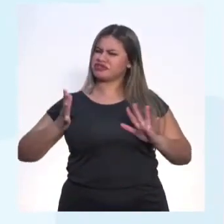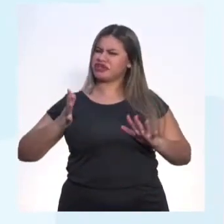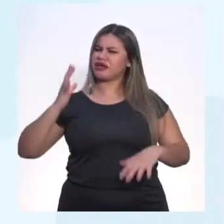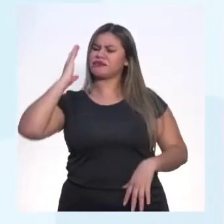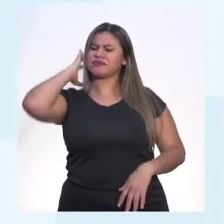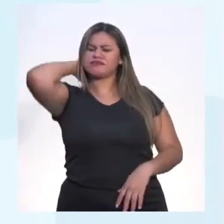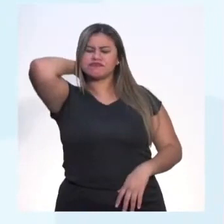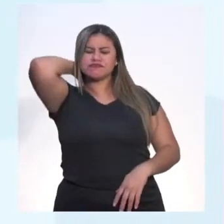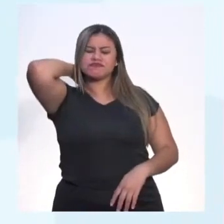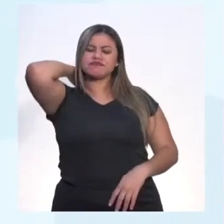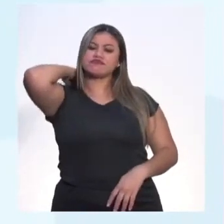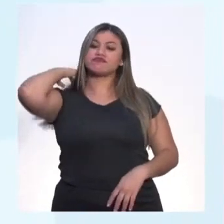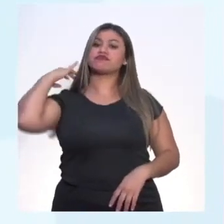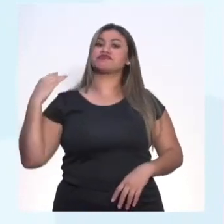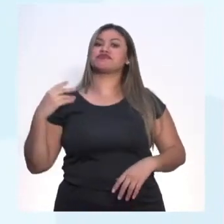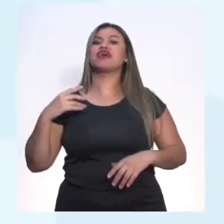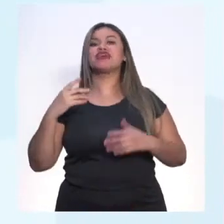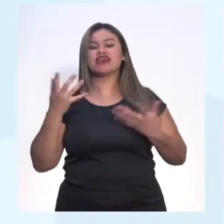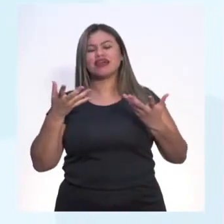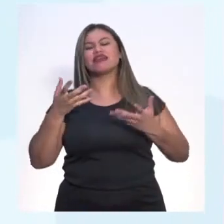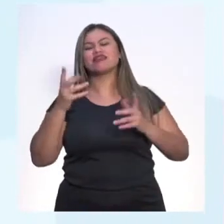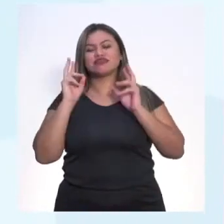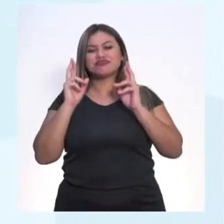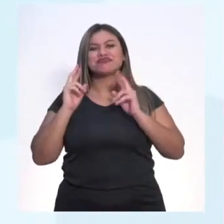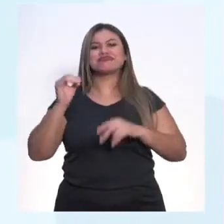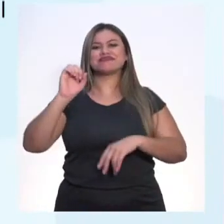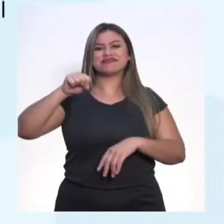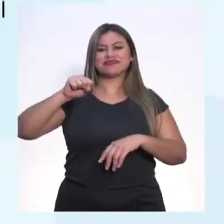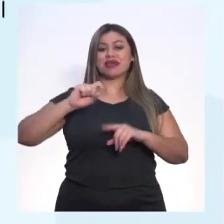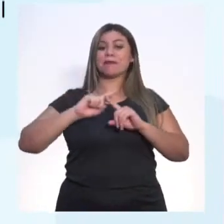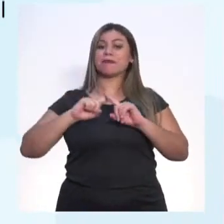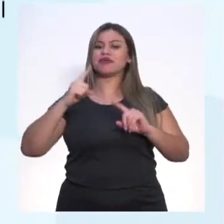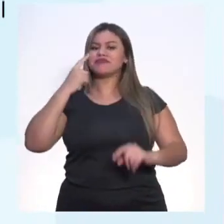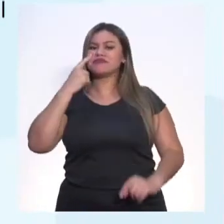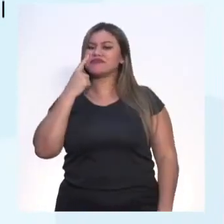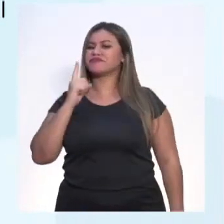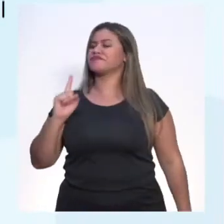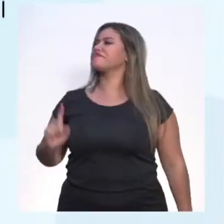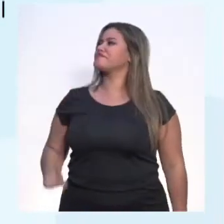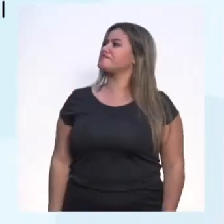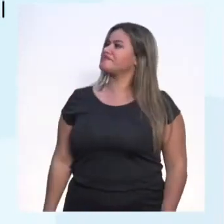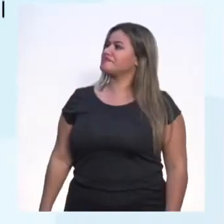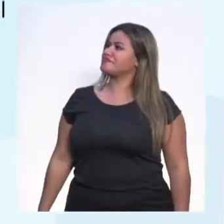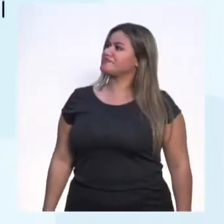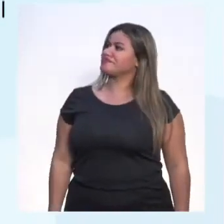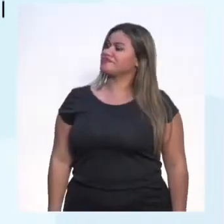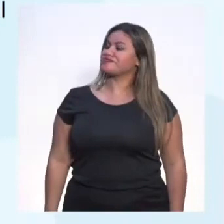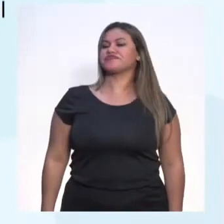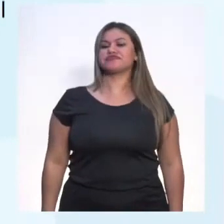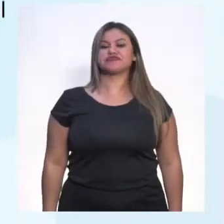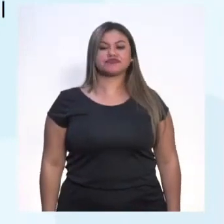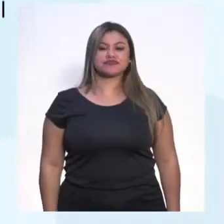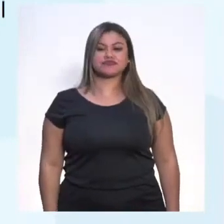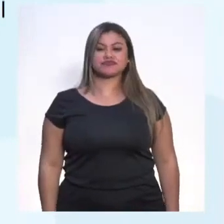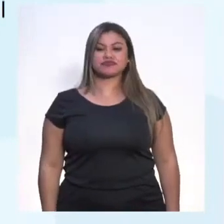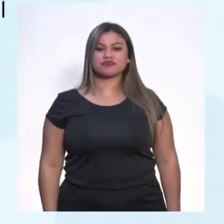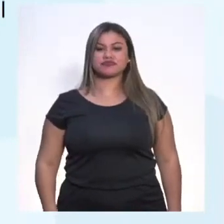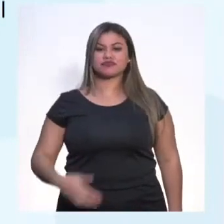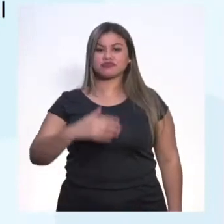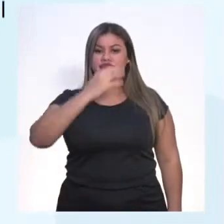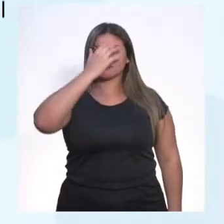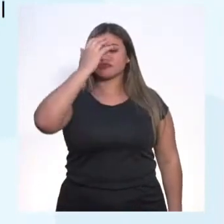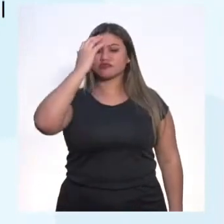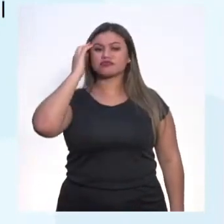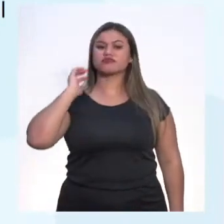vez. Eu espero que sim, mas vamos lá. Vamos ver estes exemplos. Então, aqui na